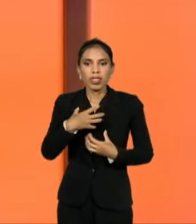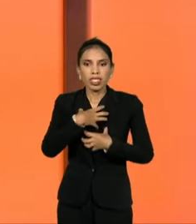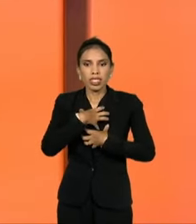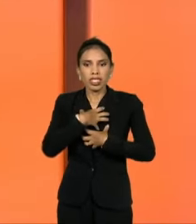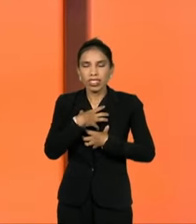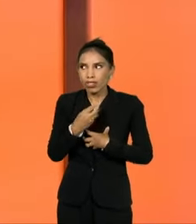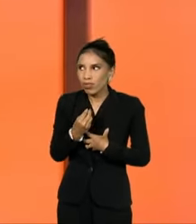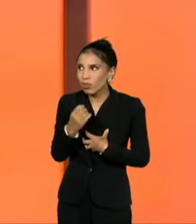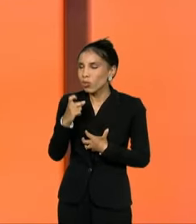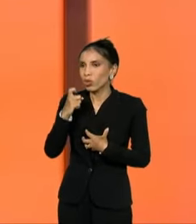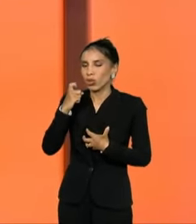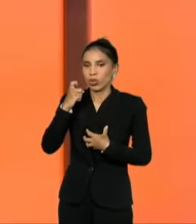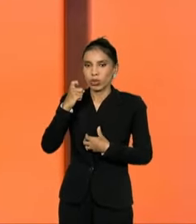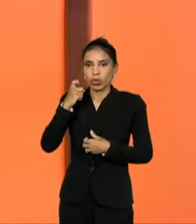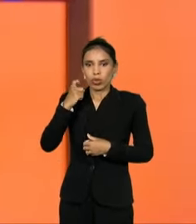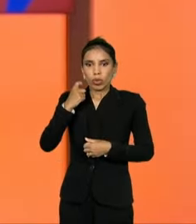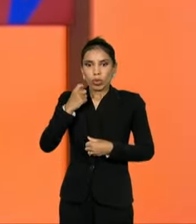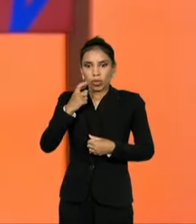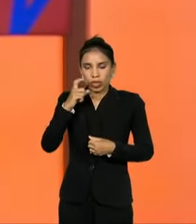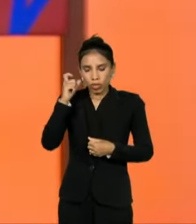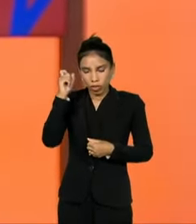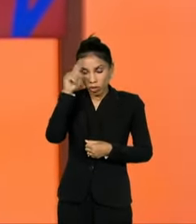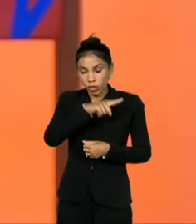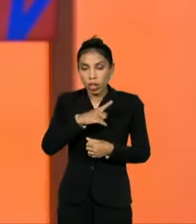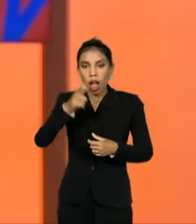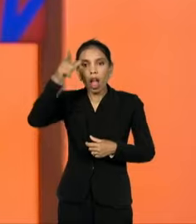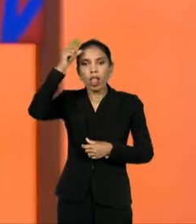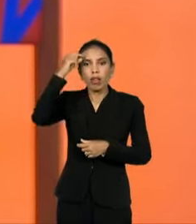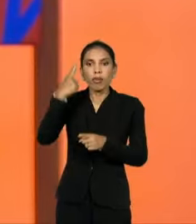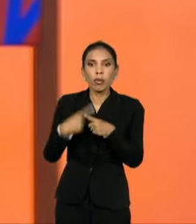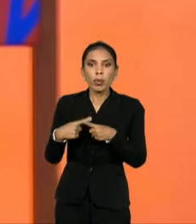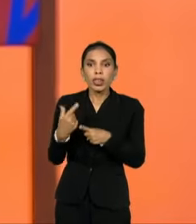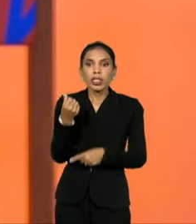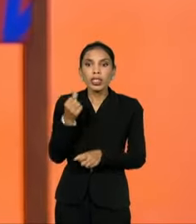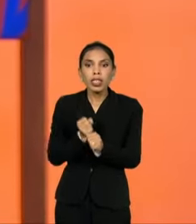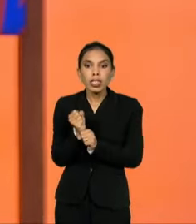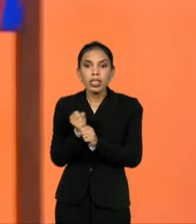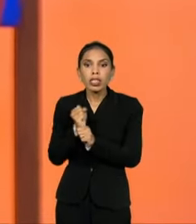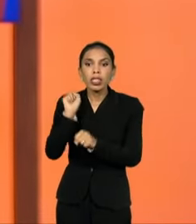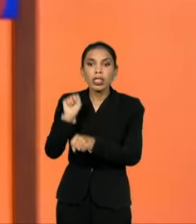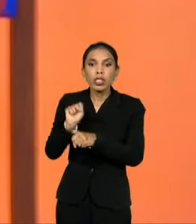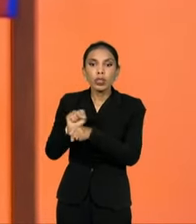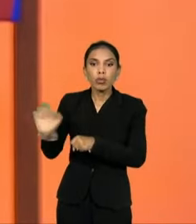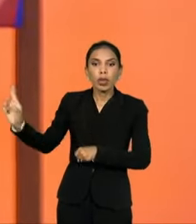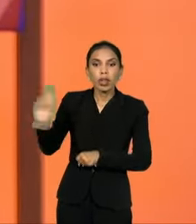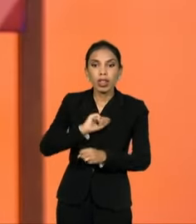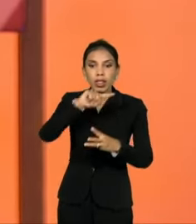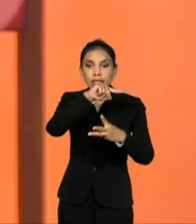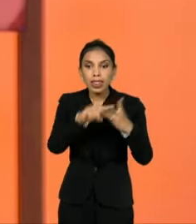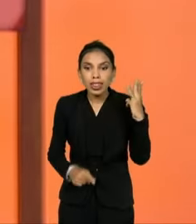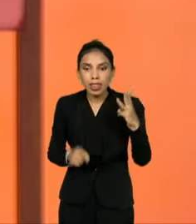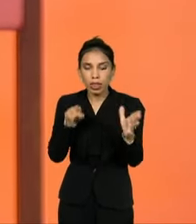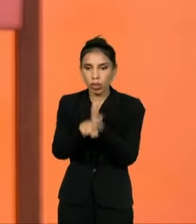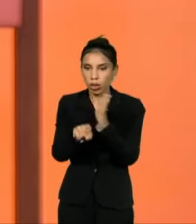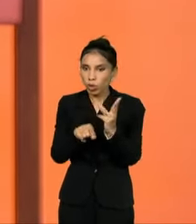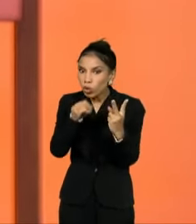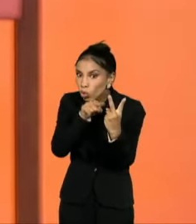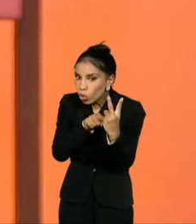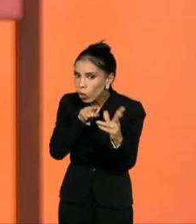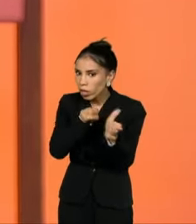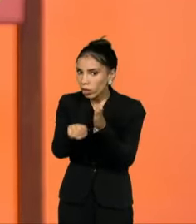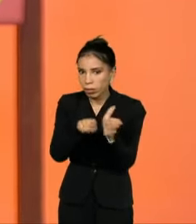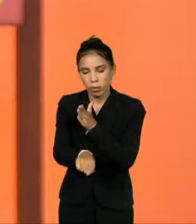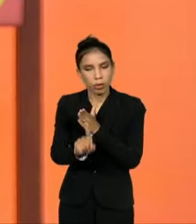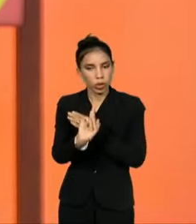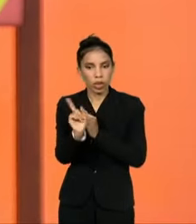né, assim, porque claro que é um alívio. São 6 anos esperando uma resposta sobre 3 perguntas, né? Eu sempre dizia que não eram 2 perguntas,